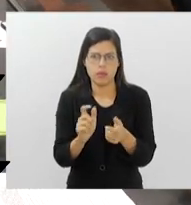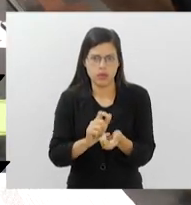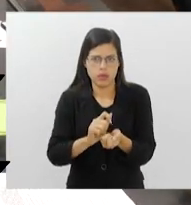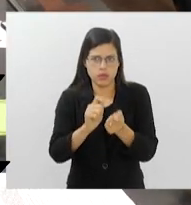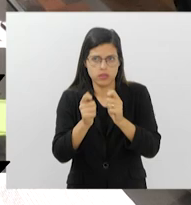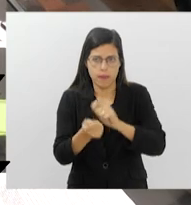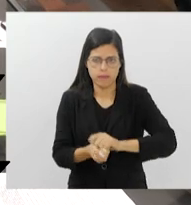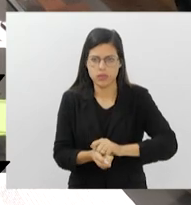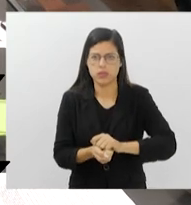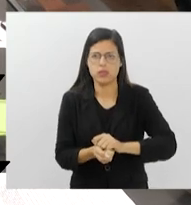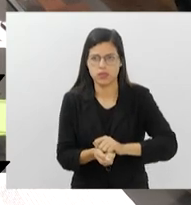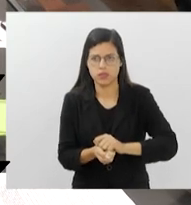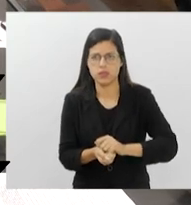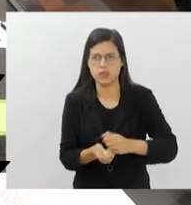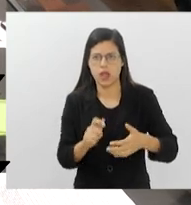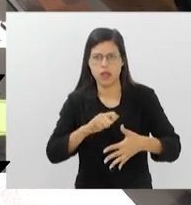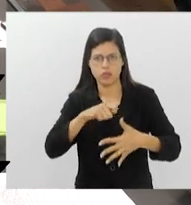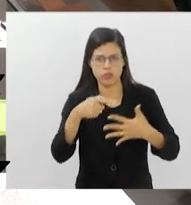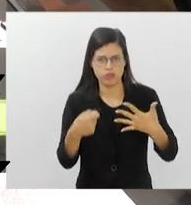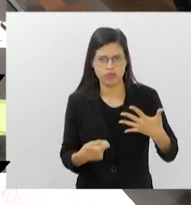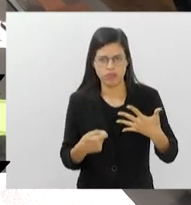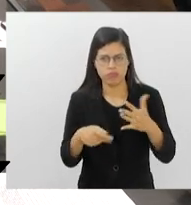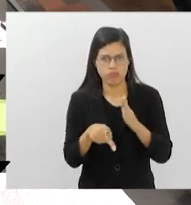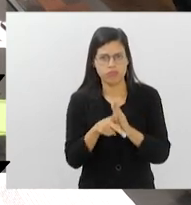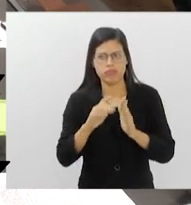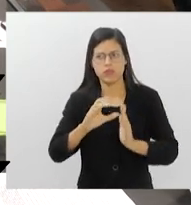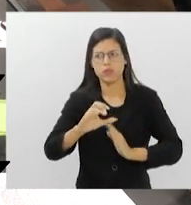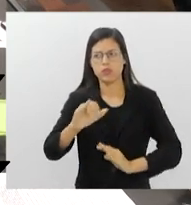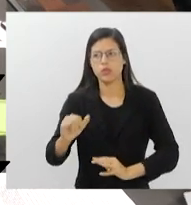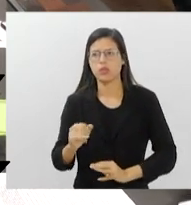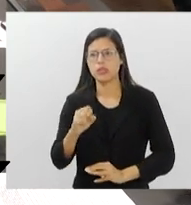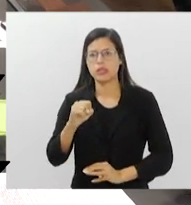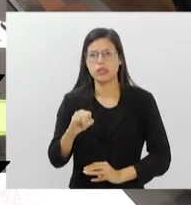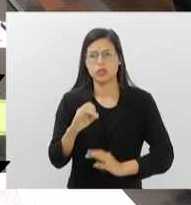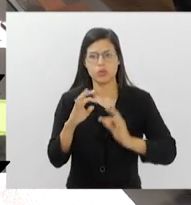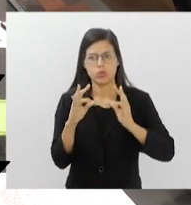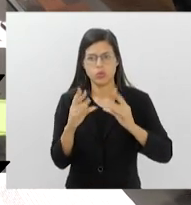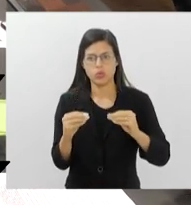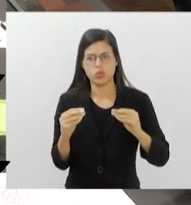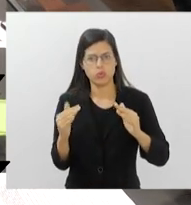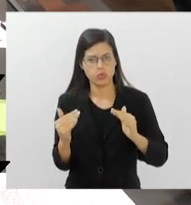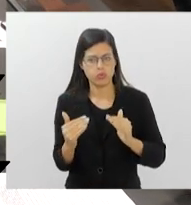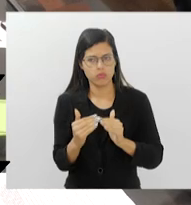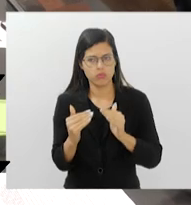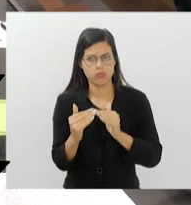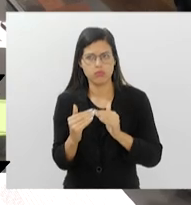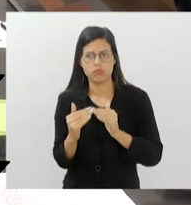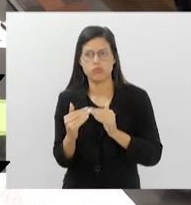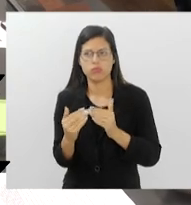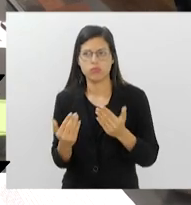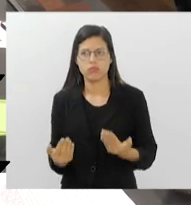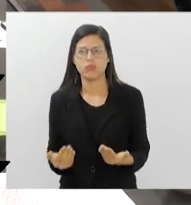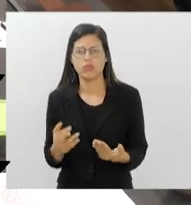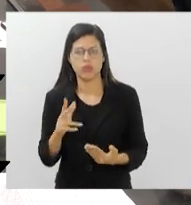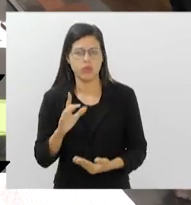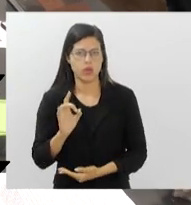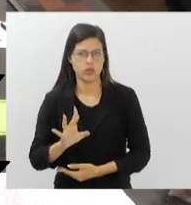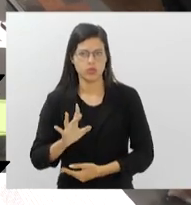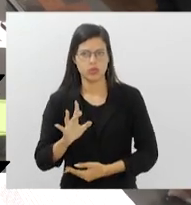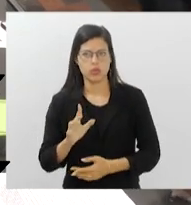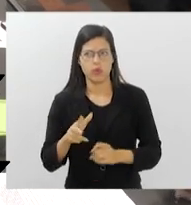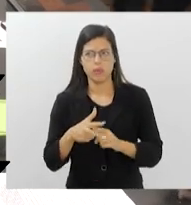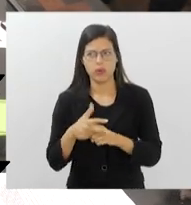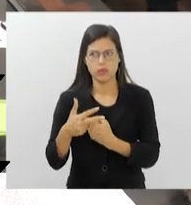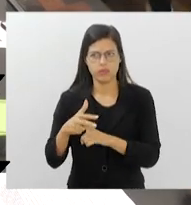jurisprudência da CJ Então se todos estiverem de acordo como não é apenas uma revisão de parecer ou seja